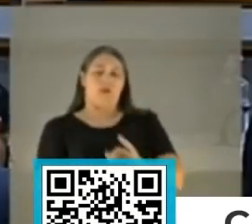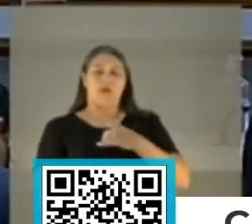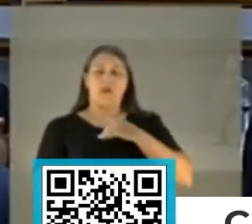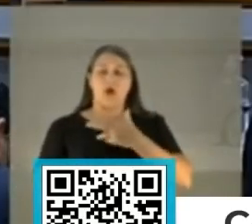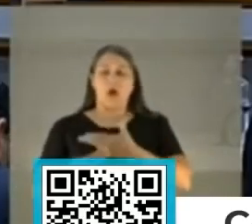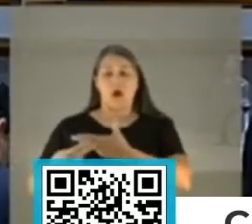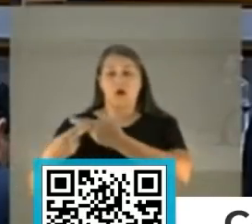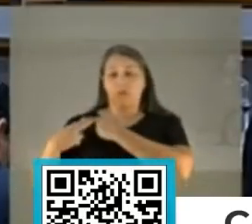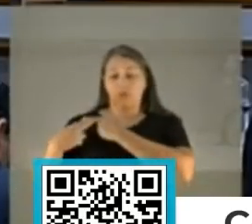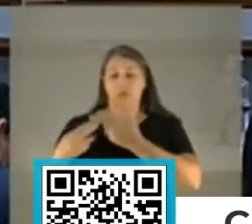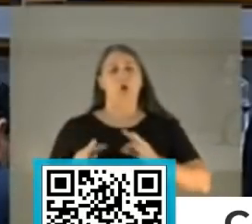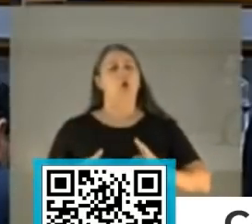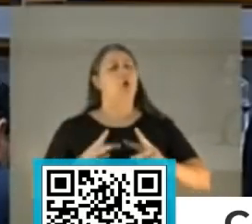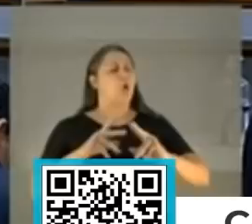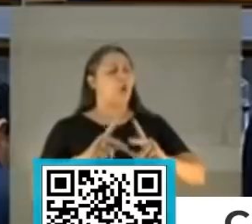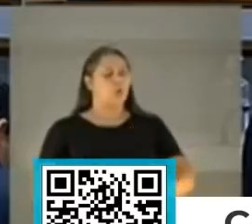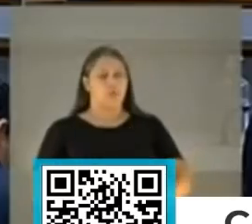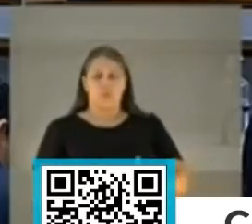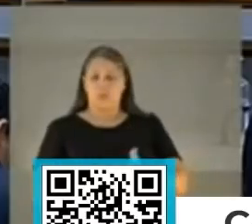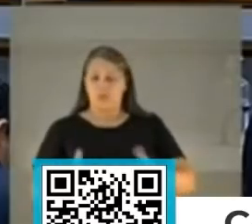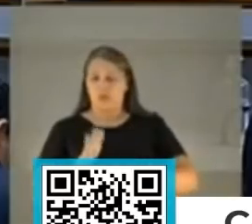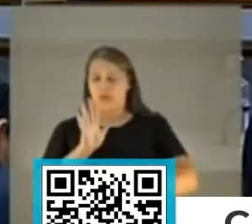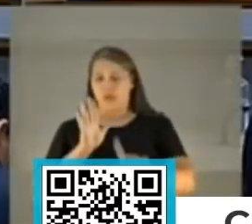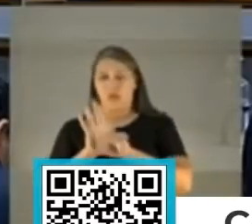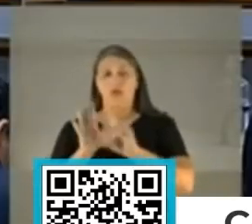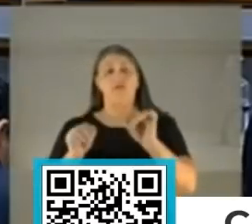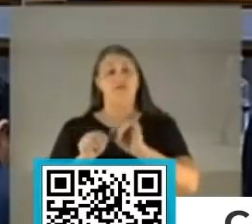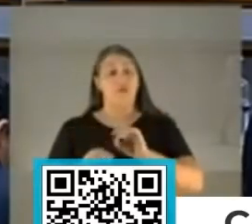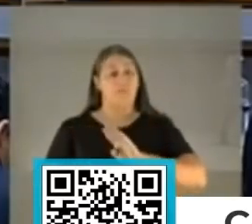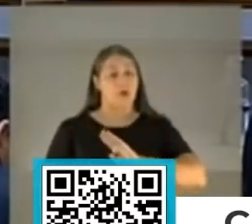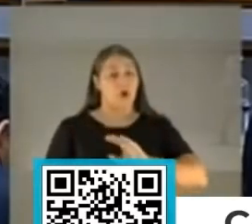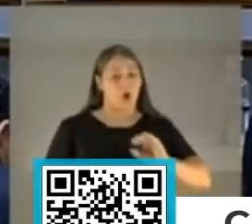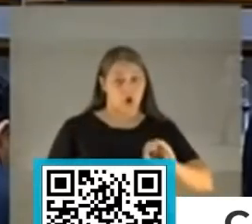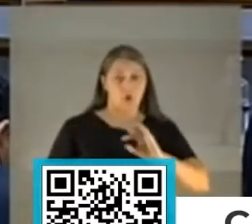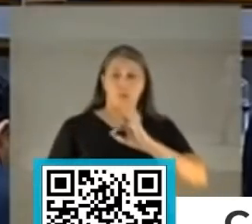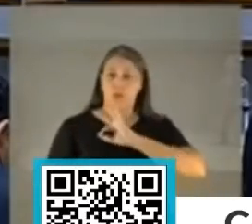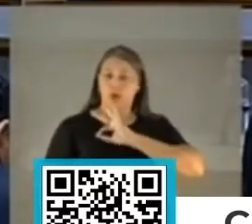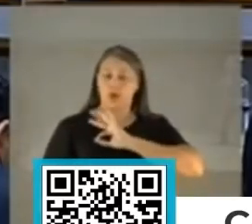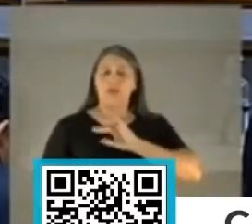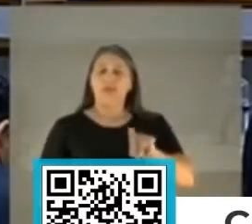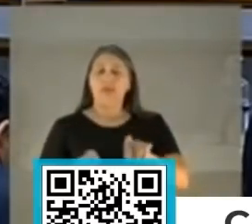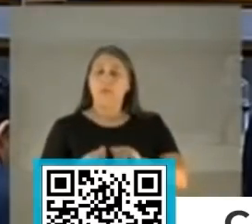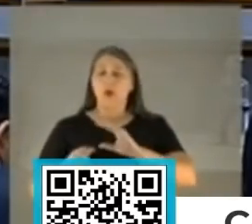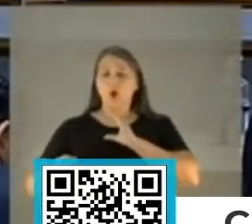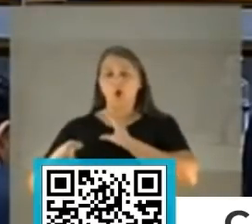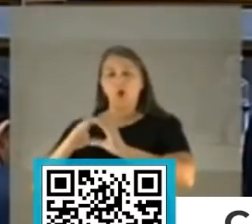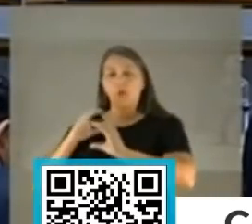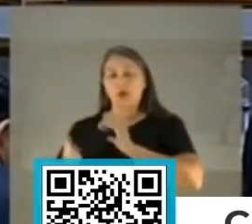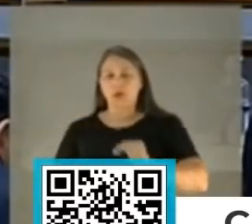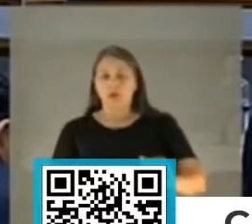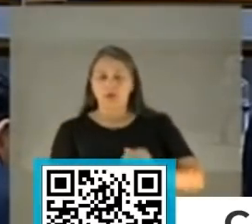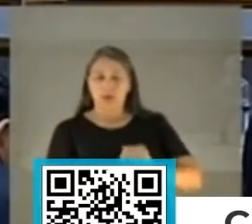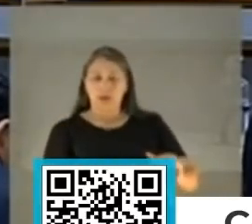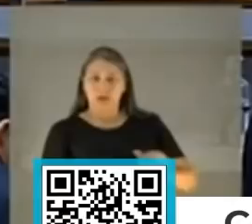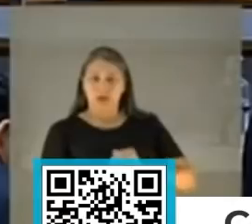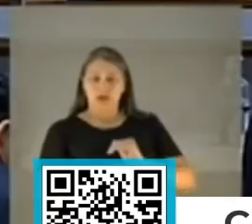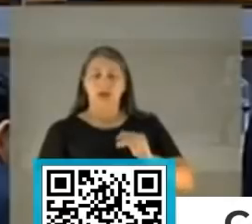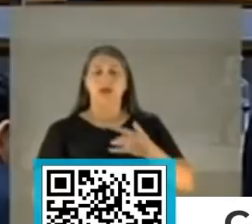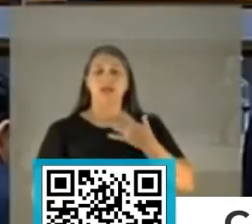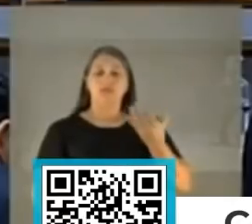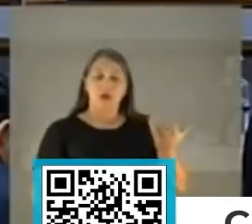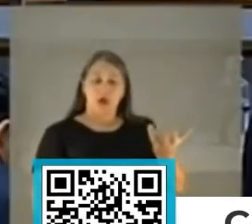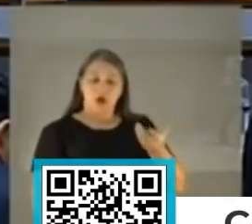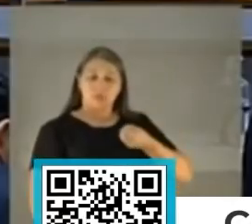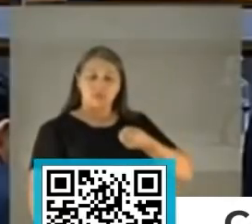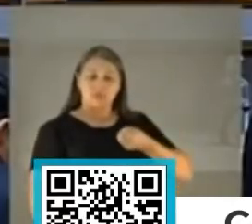responsabilidades todas as providências legais foi feito um boletim de ocorrência foi feito uma comunicação pela secretaria executiva após receber a